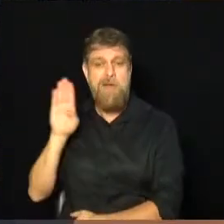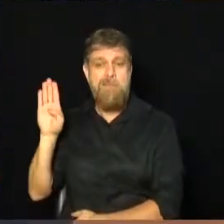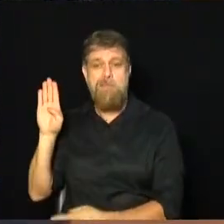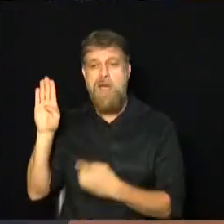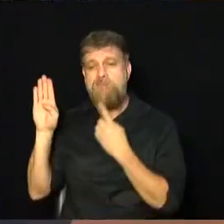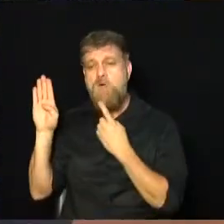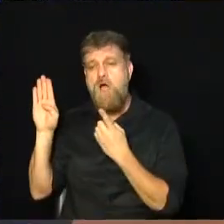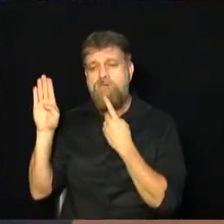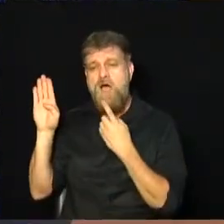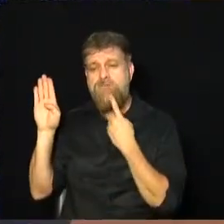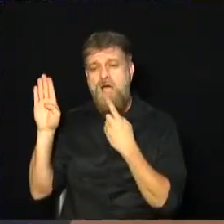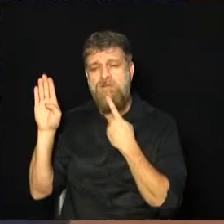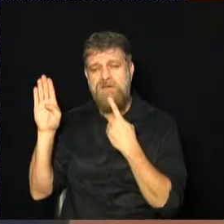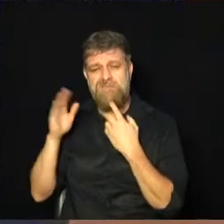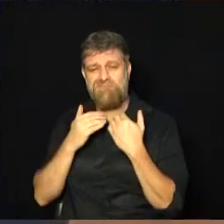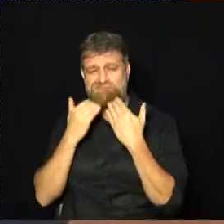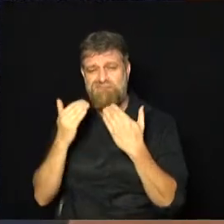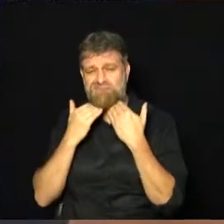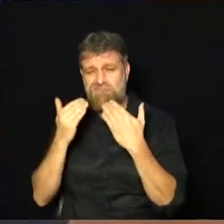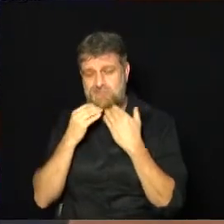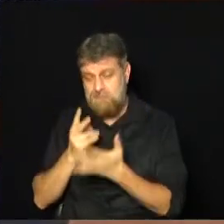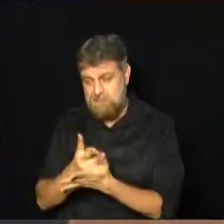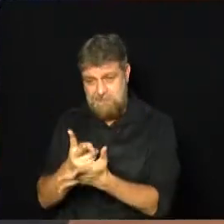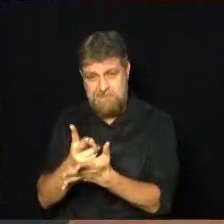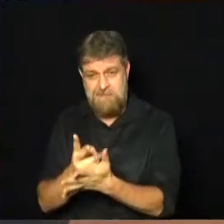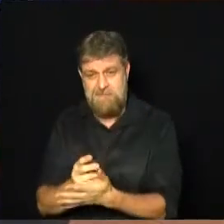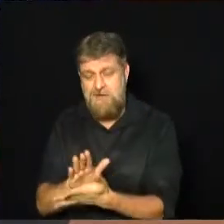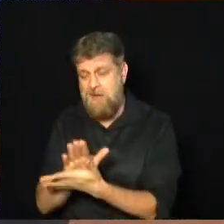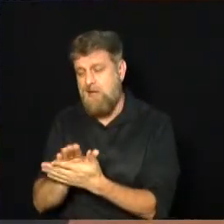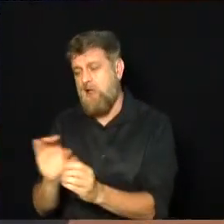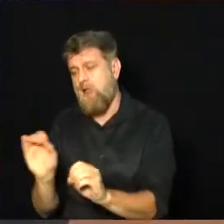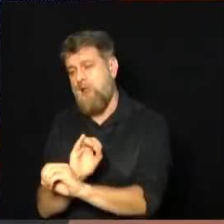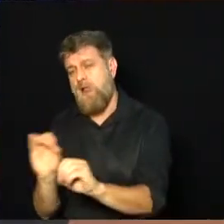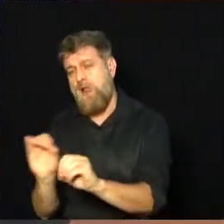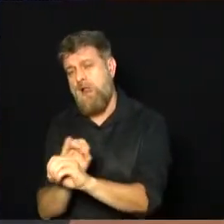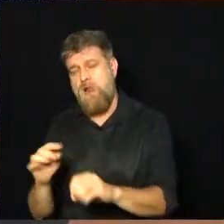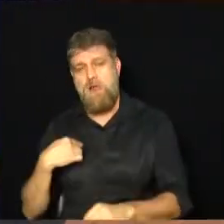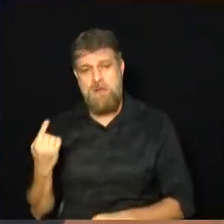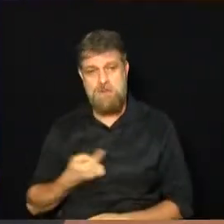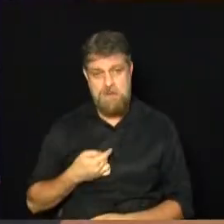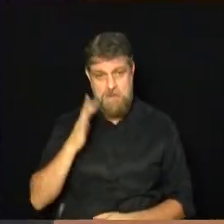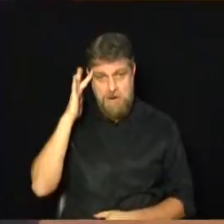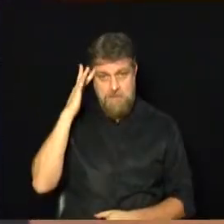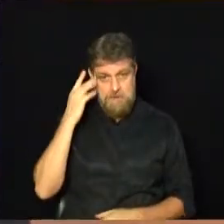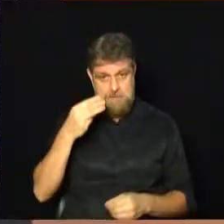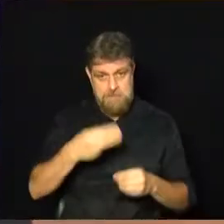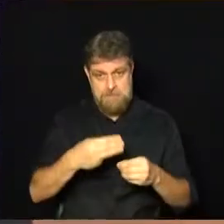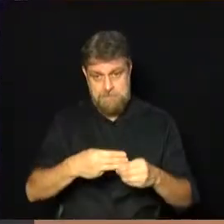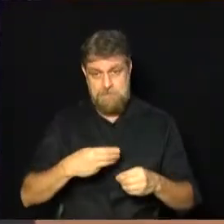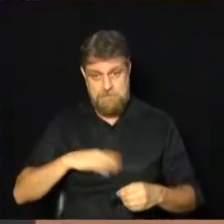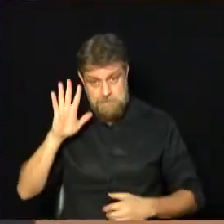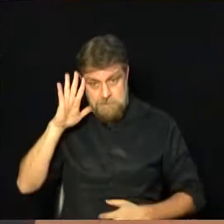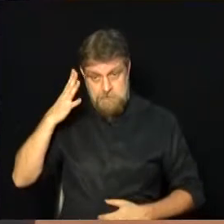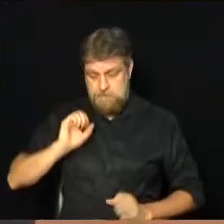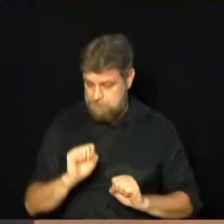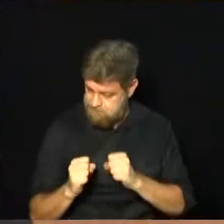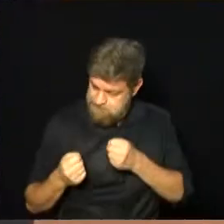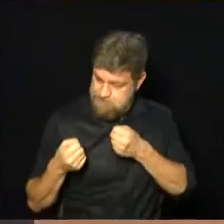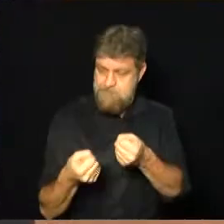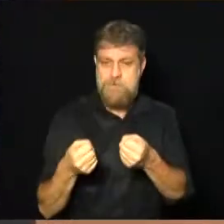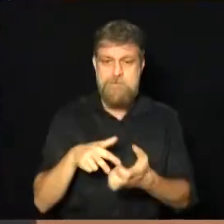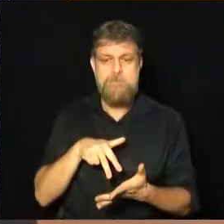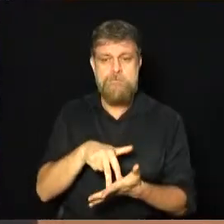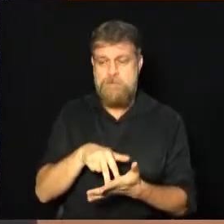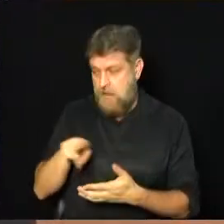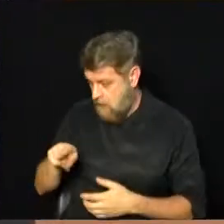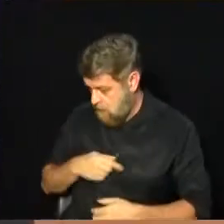que vai fazer as marginais toda vez e nada resolve. Então, acho que o município ele tinha que criar pulso firme. Enquanto não